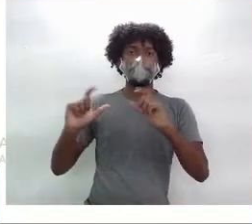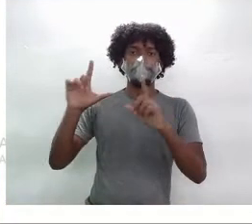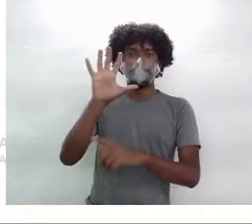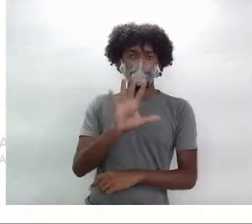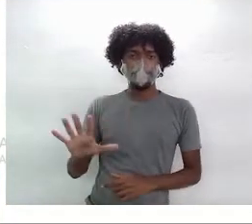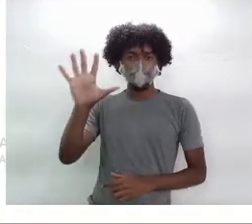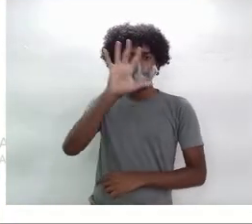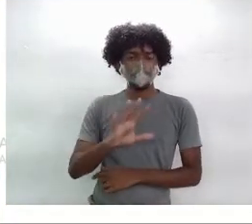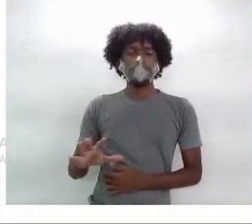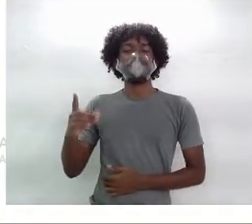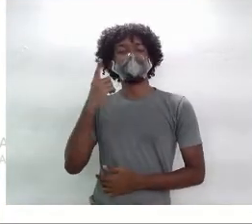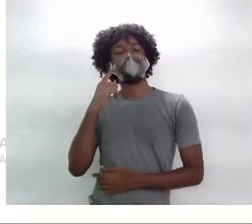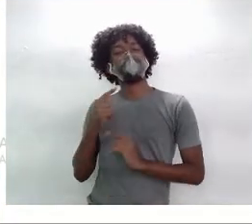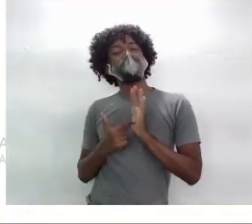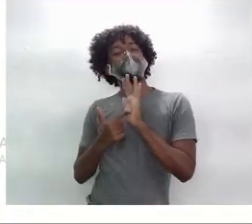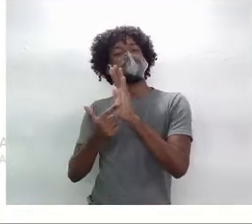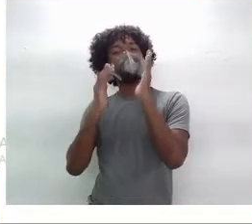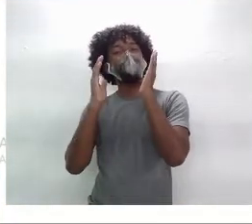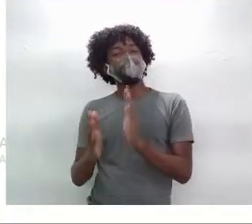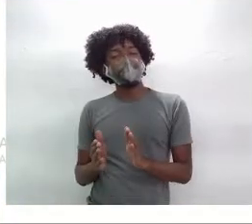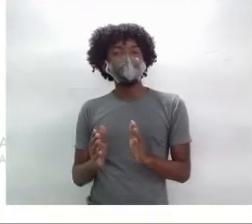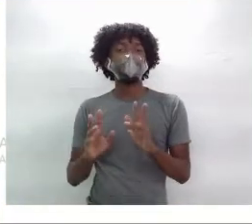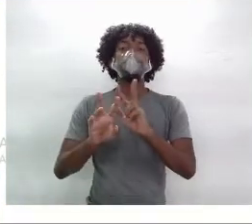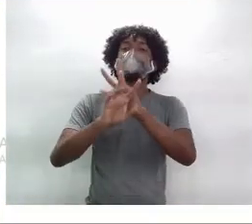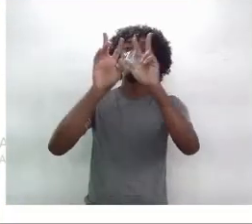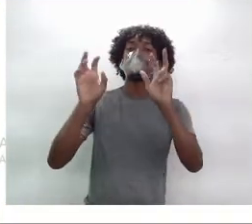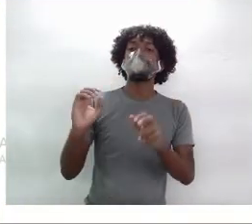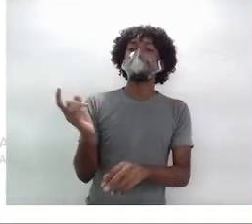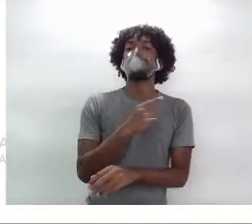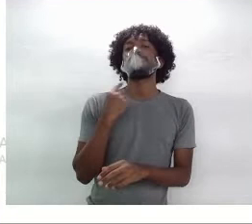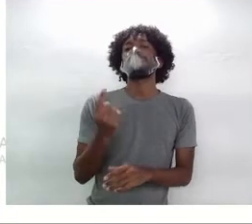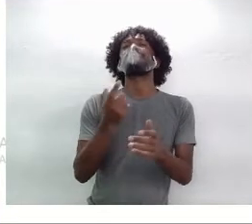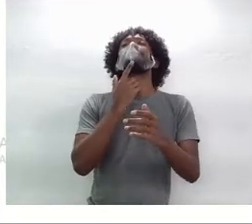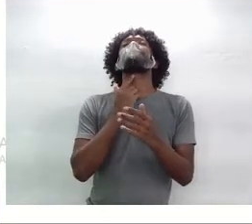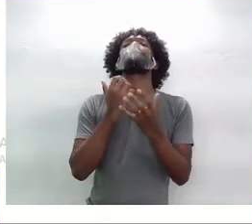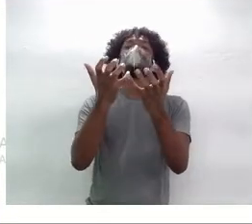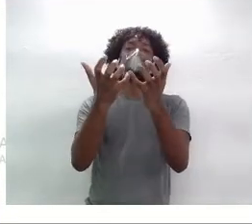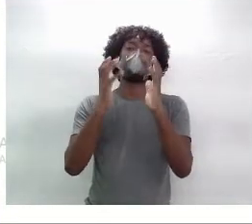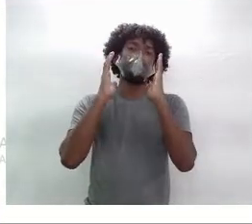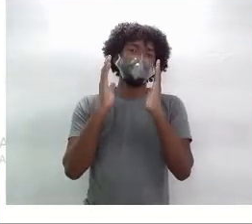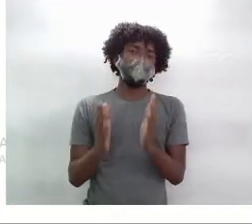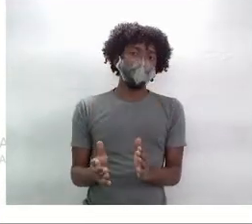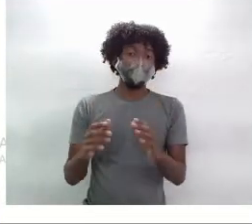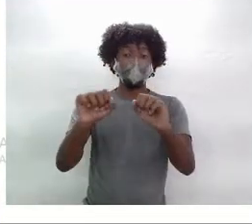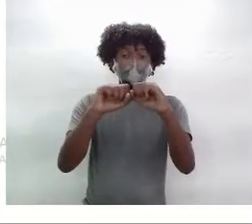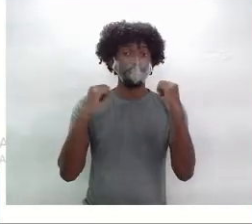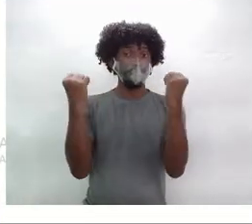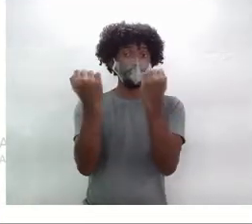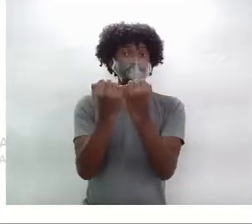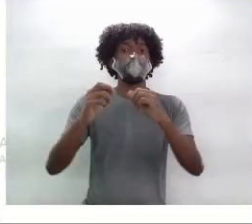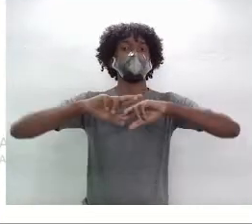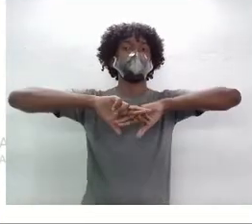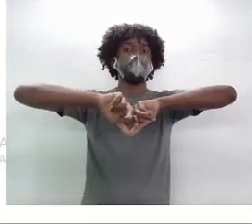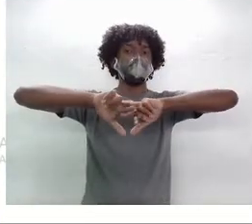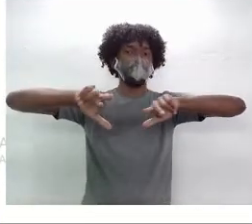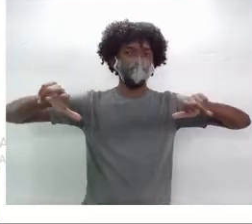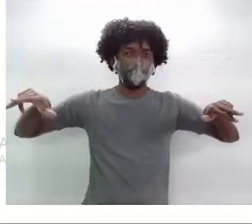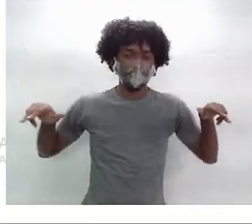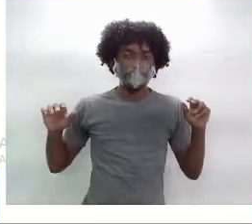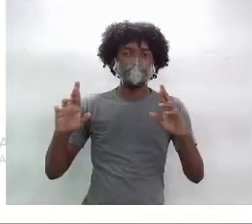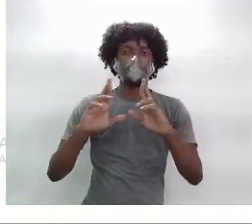figura que mostra bem, que expõe bem aquilo que nós pretendemos. Olhem aí, a sociedade plural,